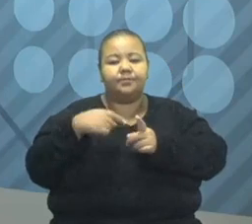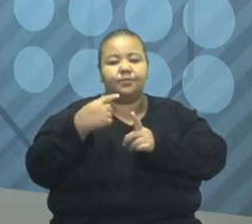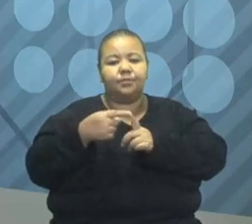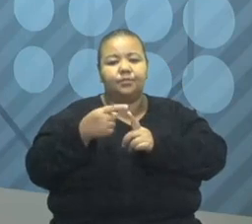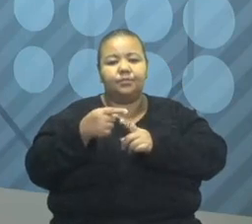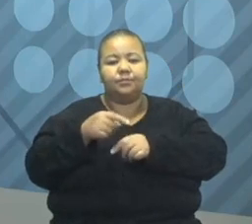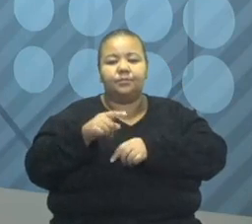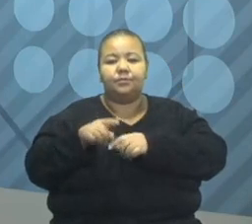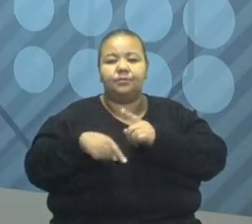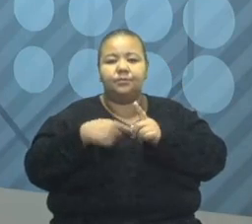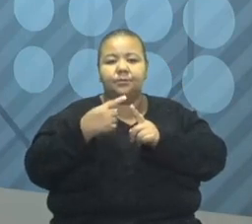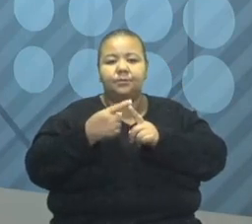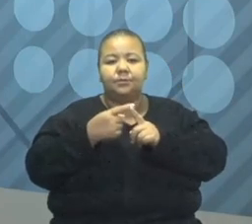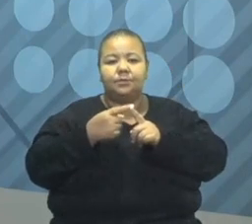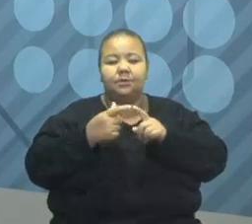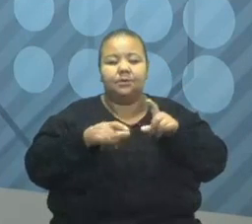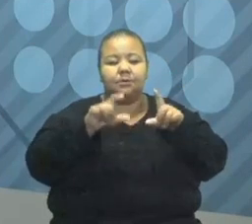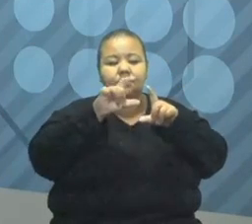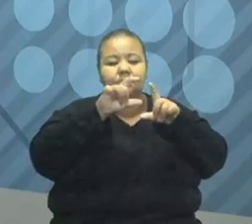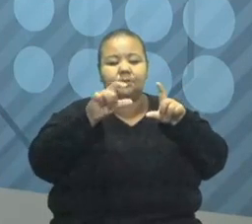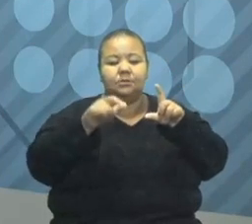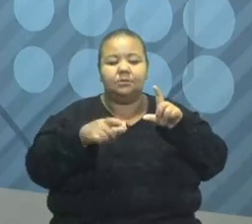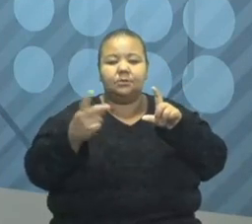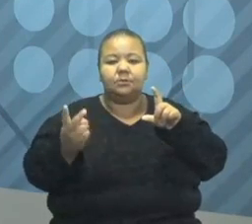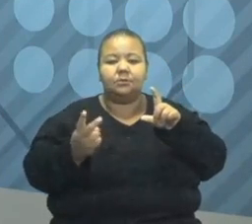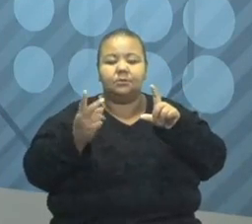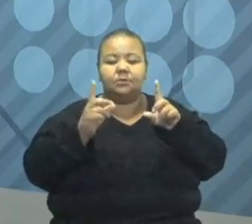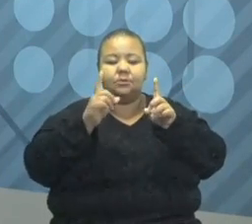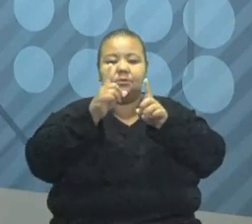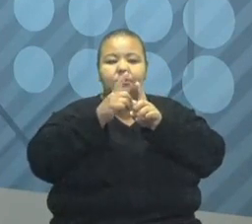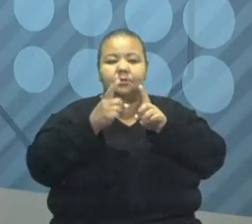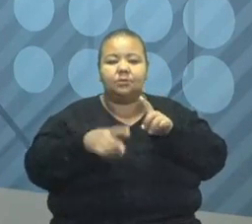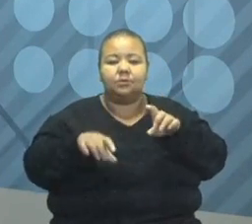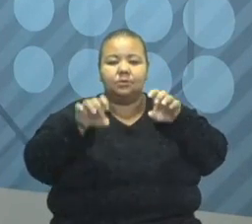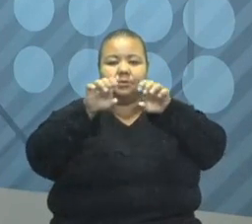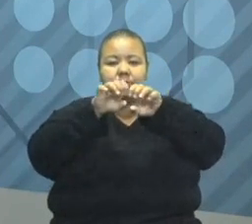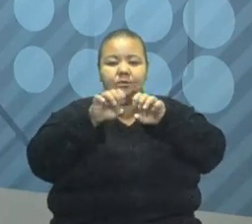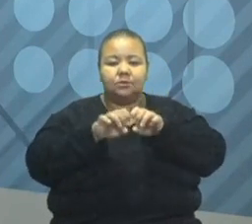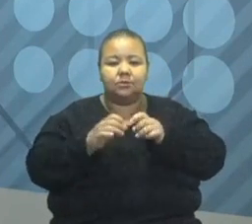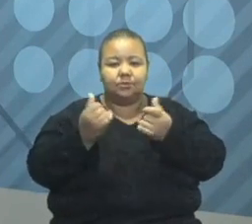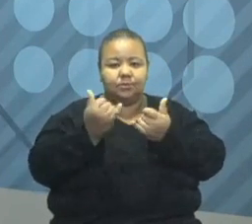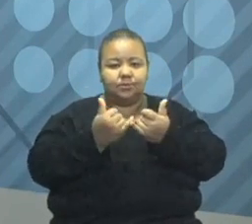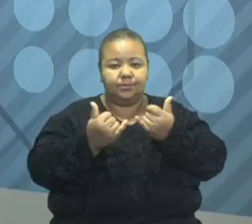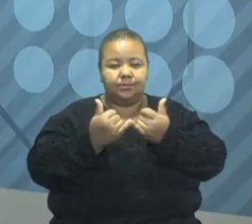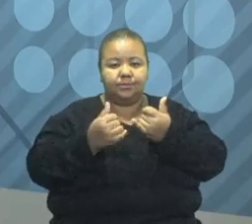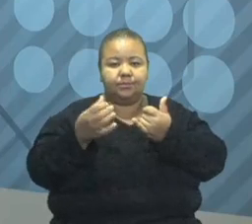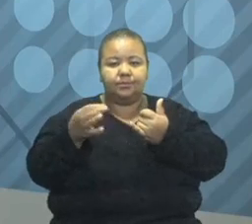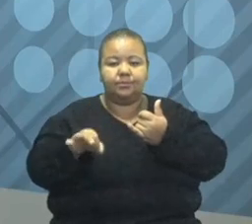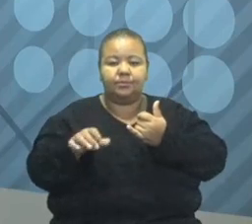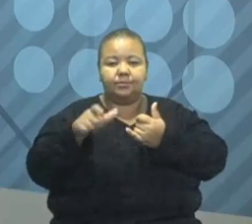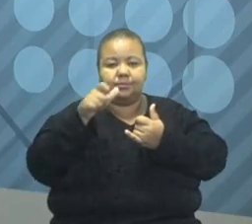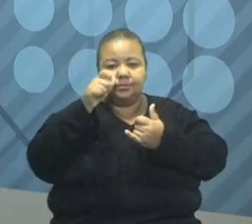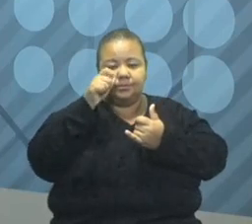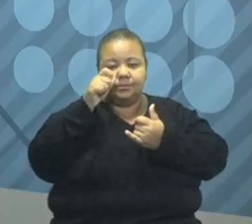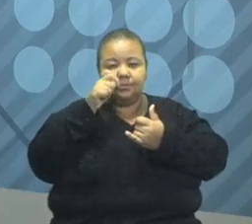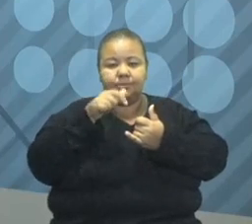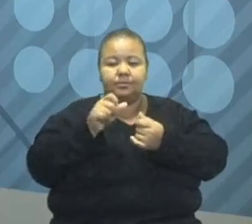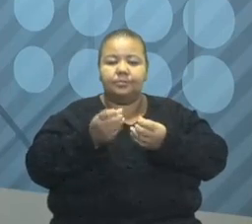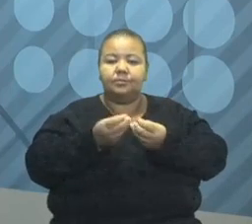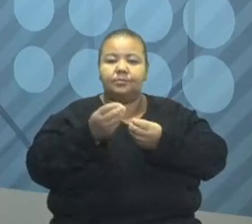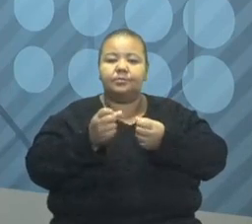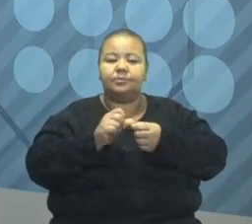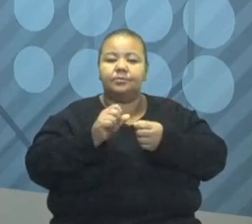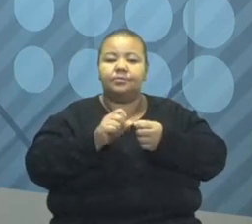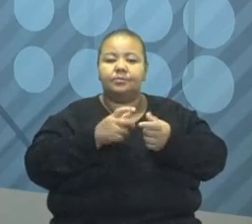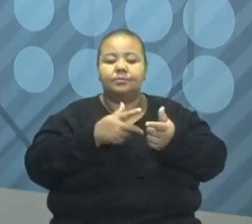nós multiplicamos uma linha inteira por um valor, a gente acaba encontrando uma equação equivalente, certo? Então vejamos agora como resolver